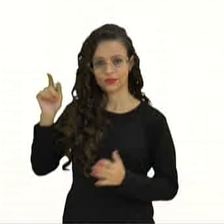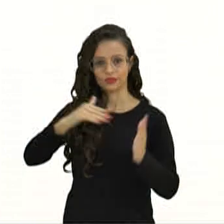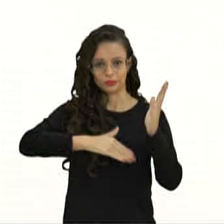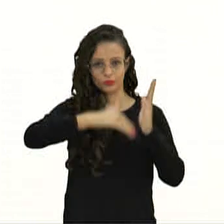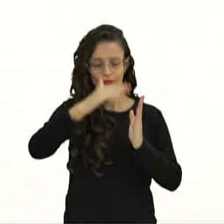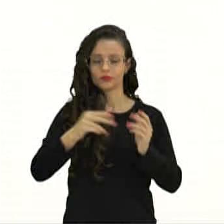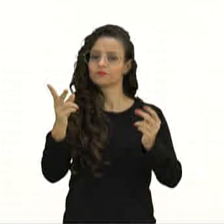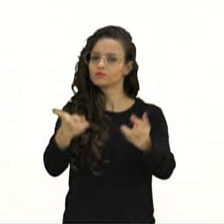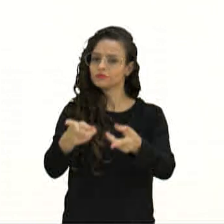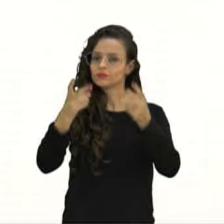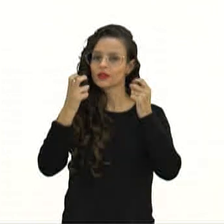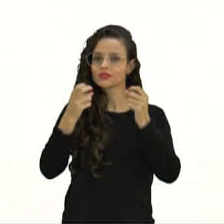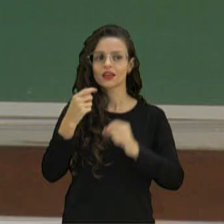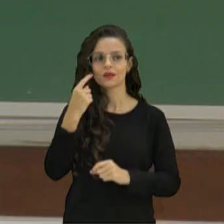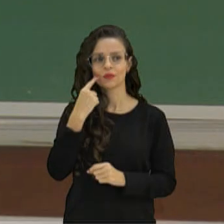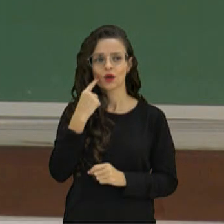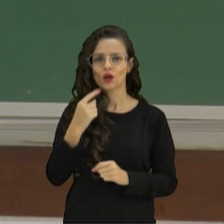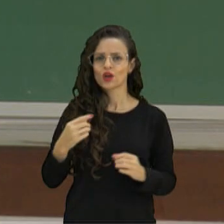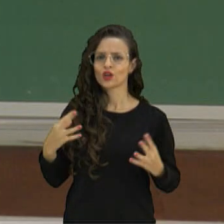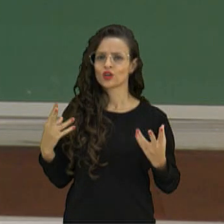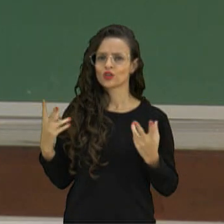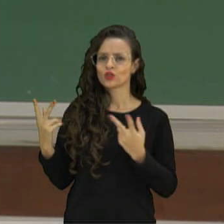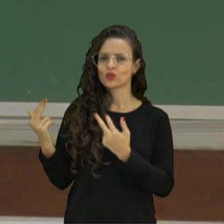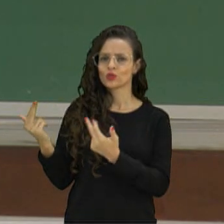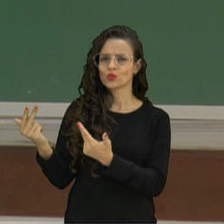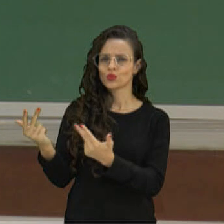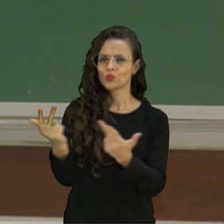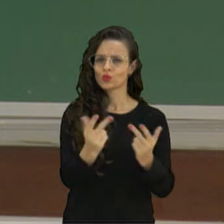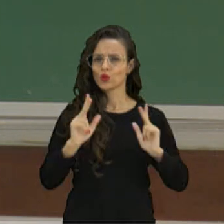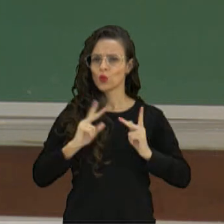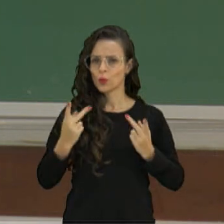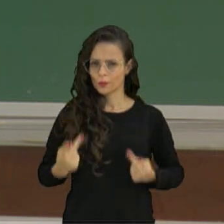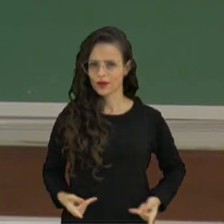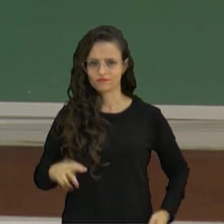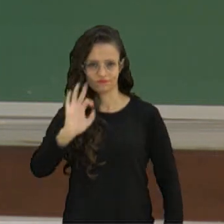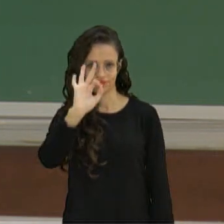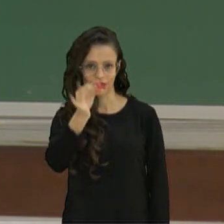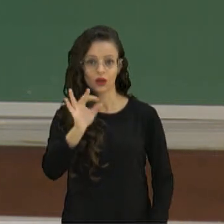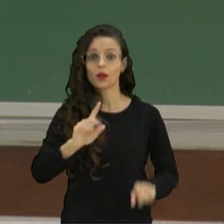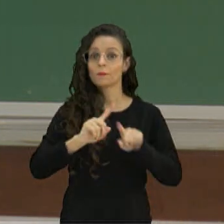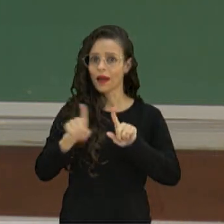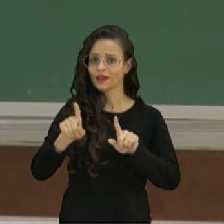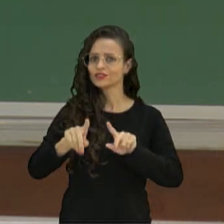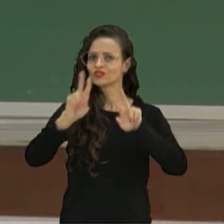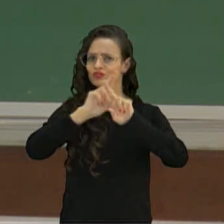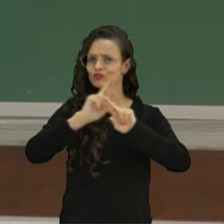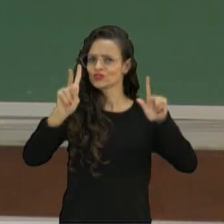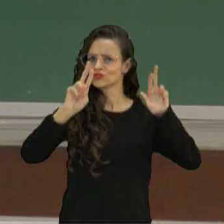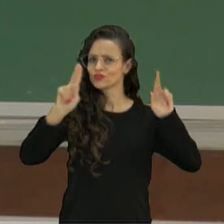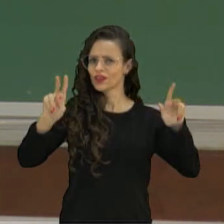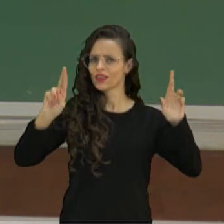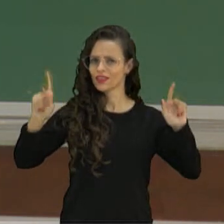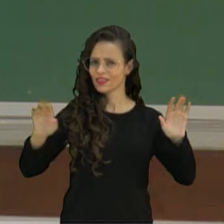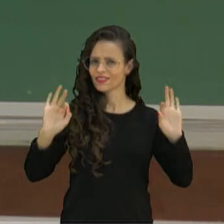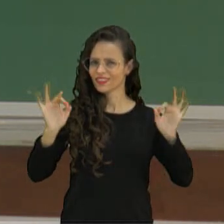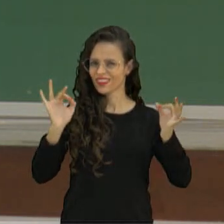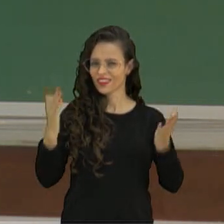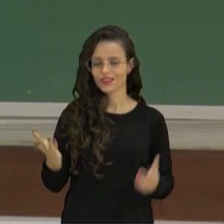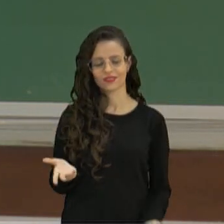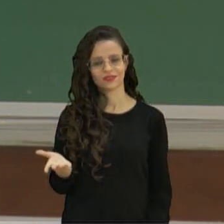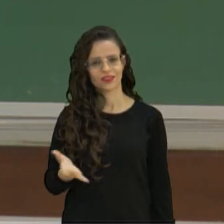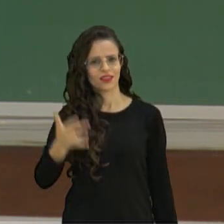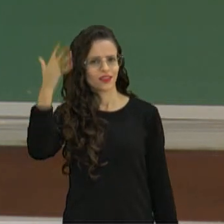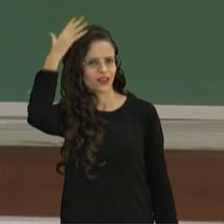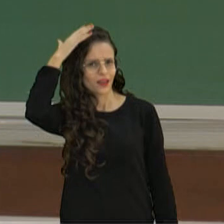vocês observem quanto nós somos todos da mesma espécie, mas vejam o quanto nós somos diferentes, gente. Uns têm um tipo